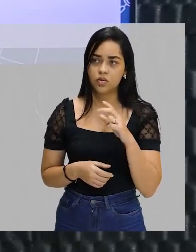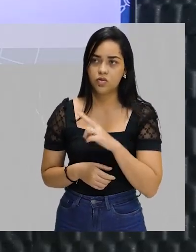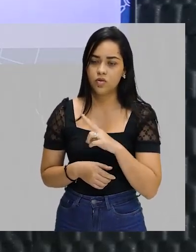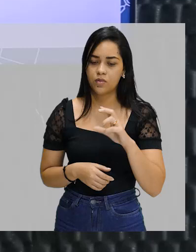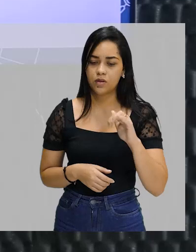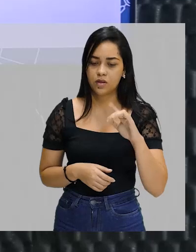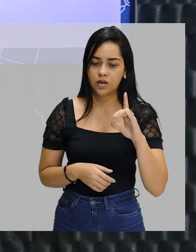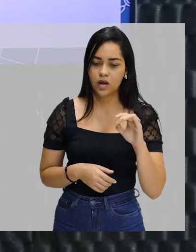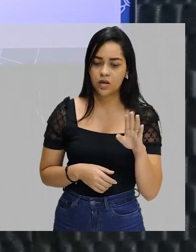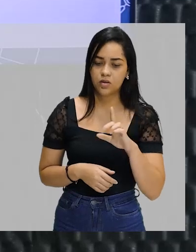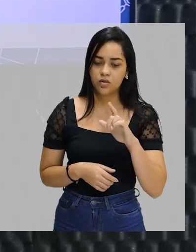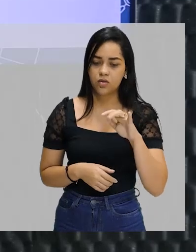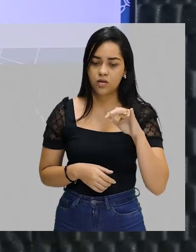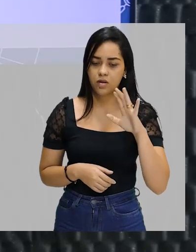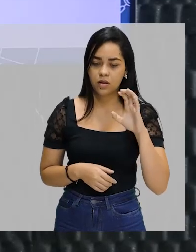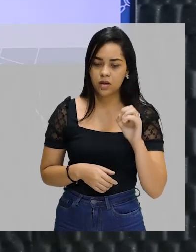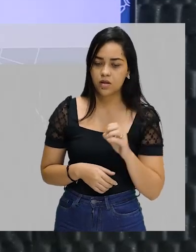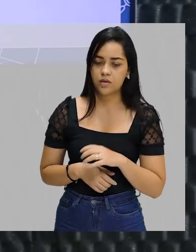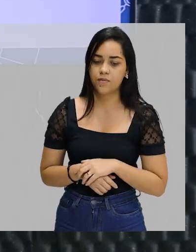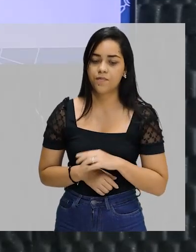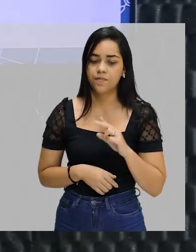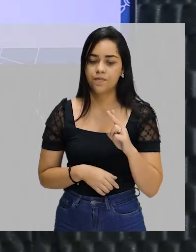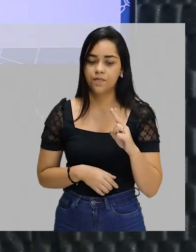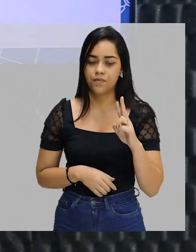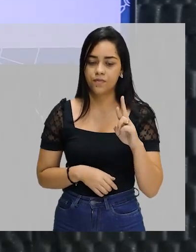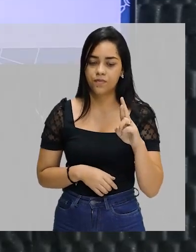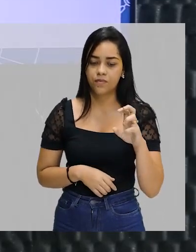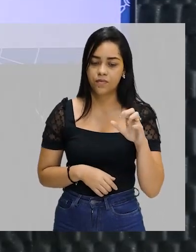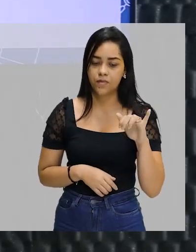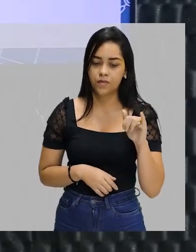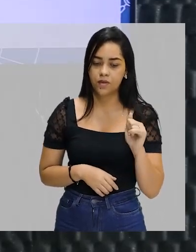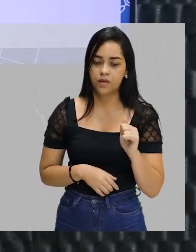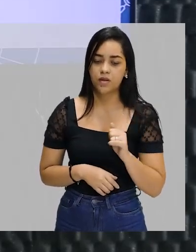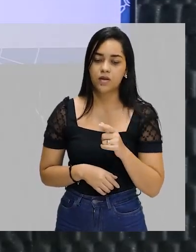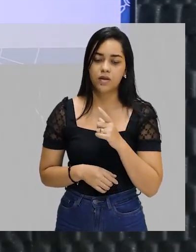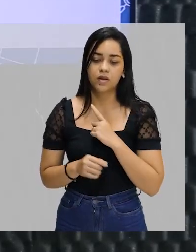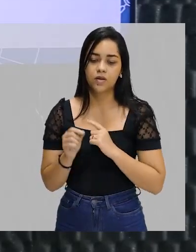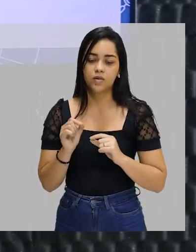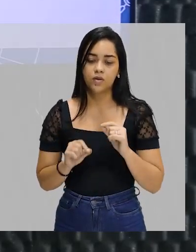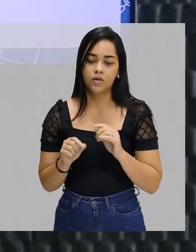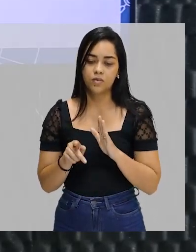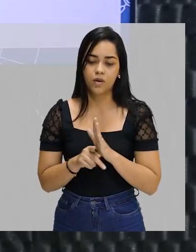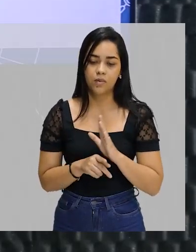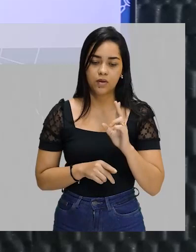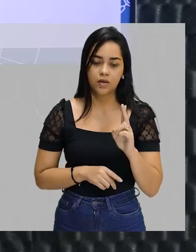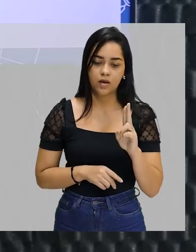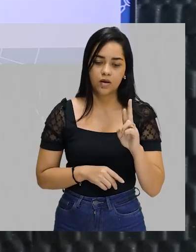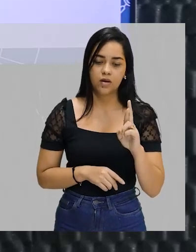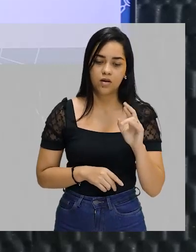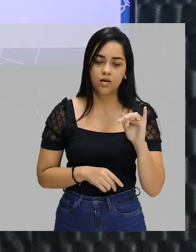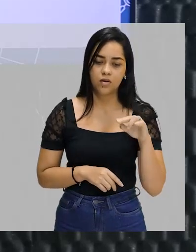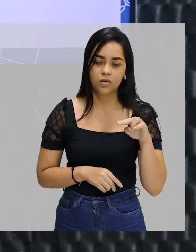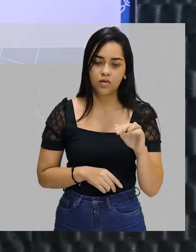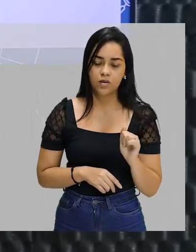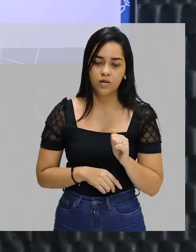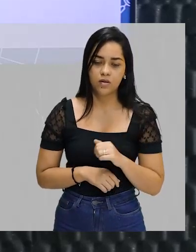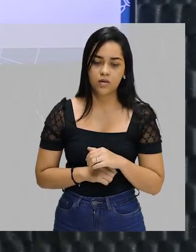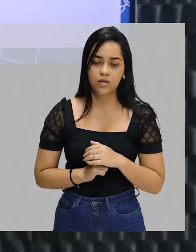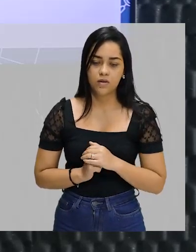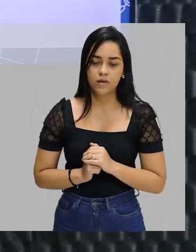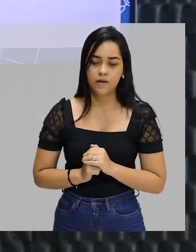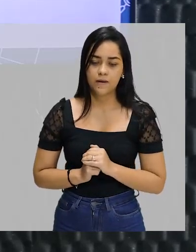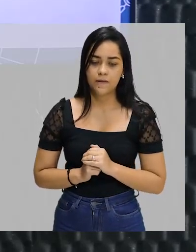de ácido lático. Ureia, obtida a partir da urina, ok?